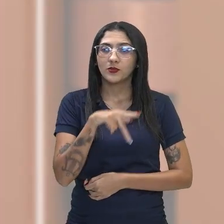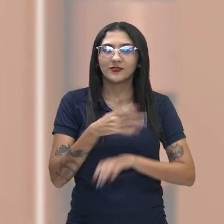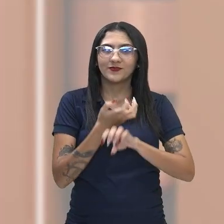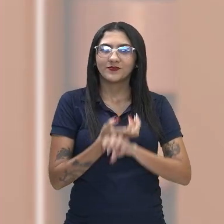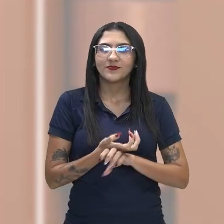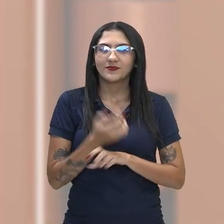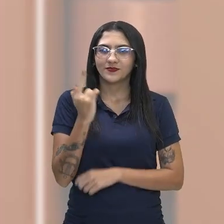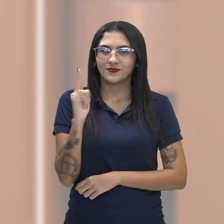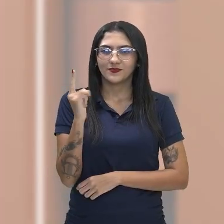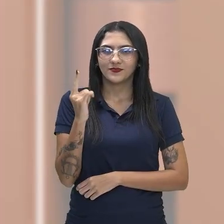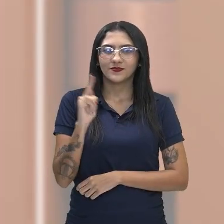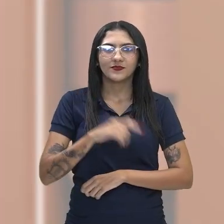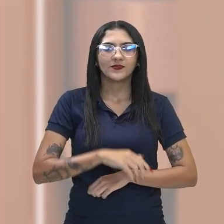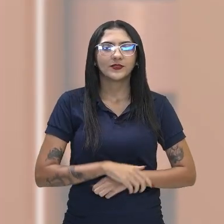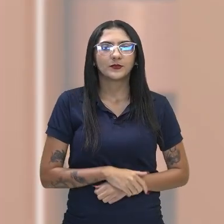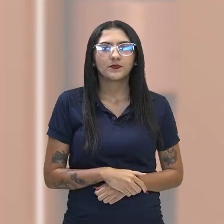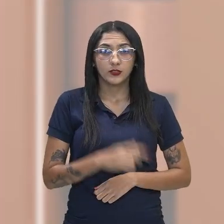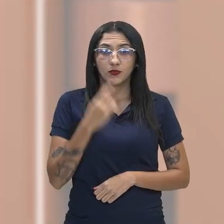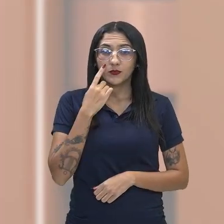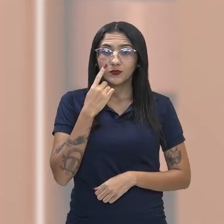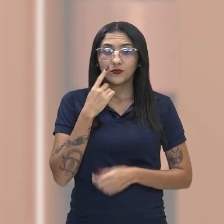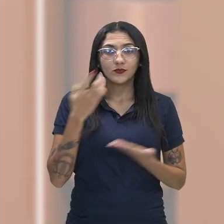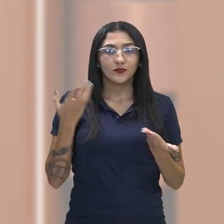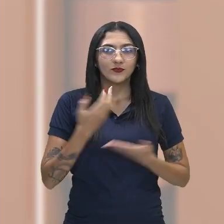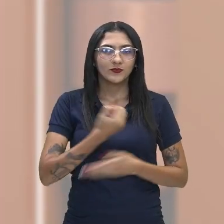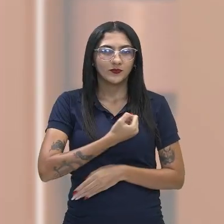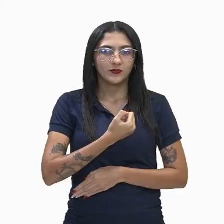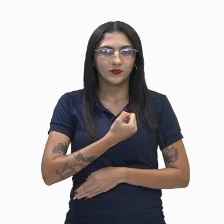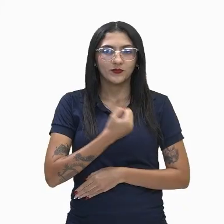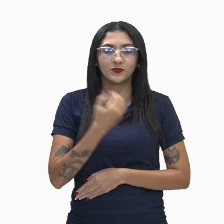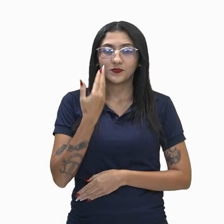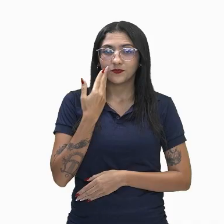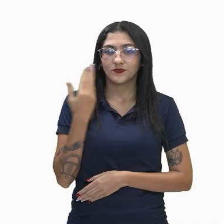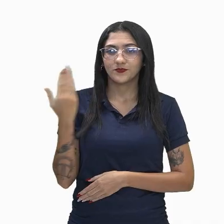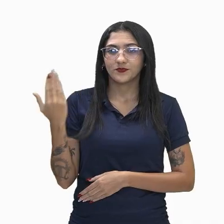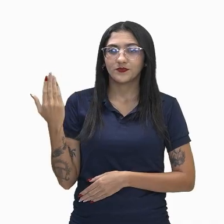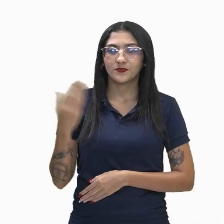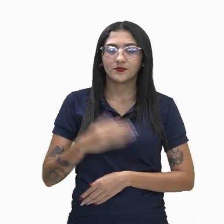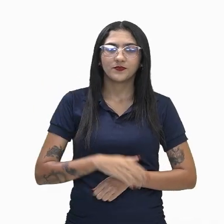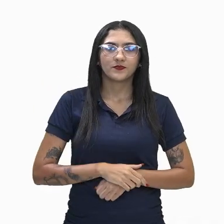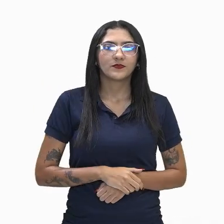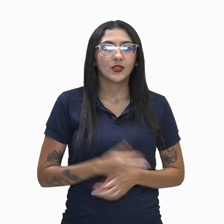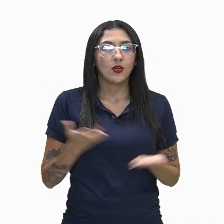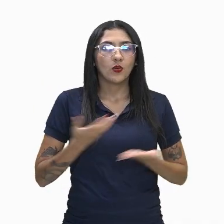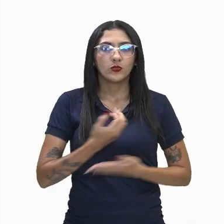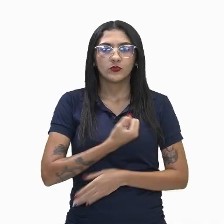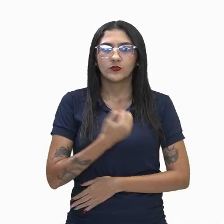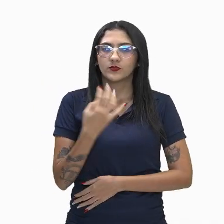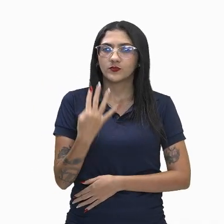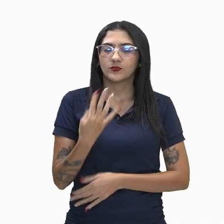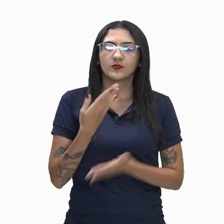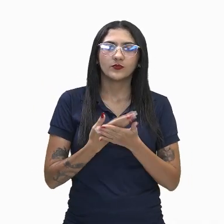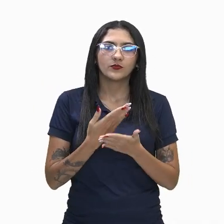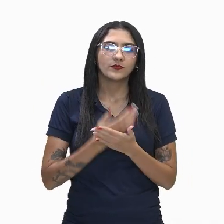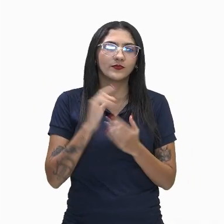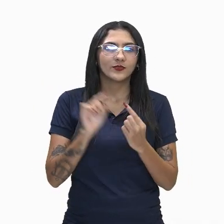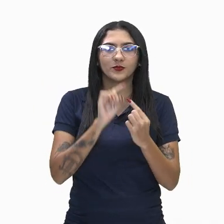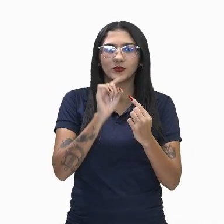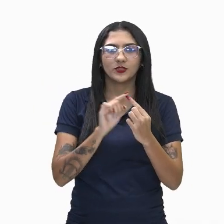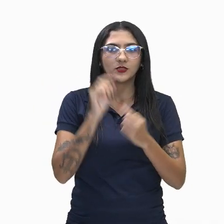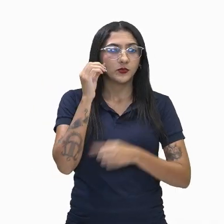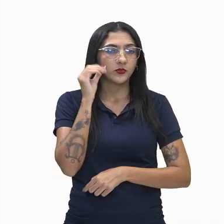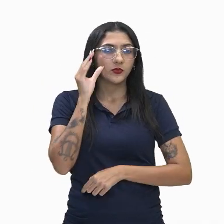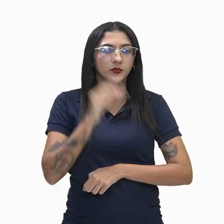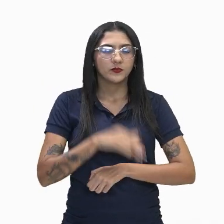de Geografia. Vamos verificar o número da nossa aula? Então, temos aí a nossa aula de número 4, com o objeto